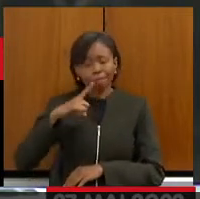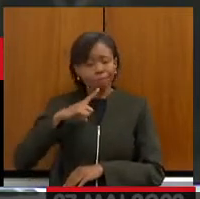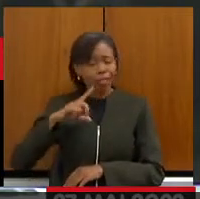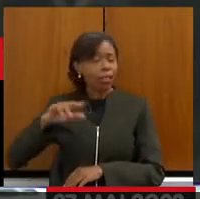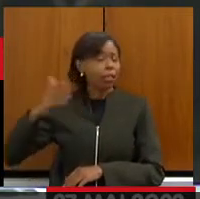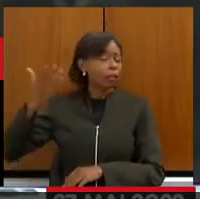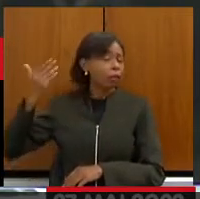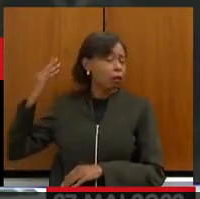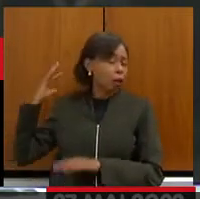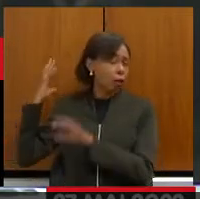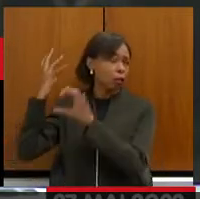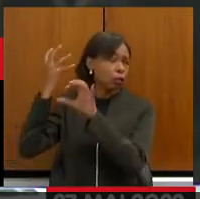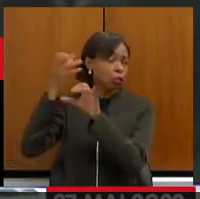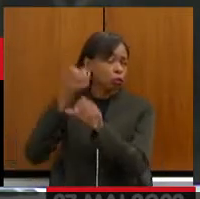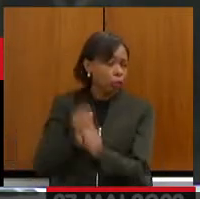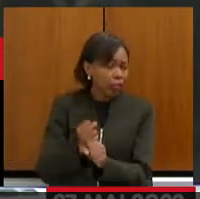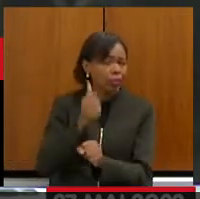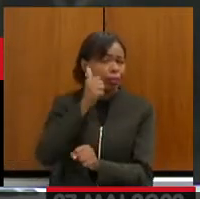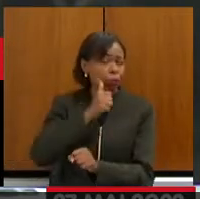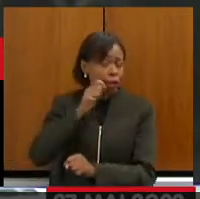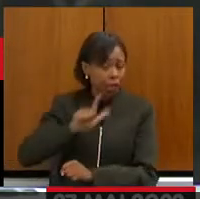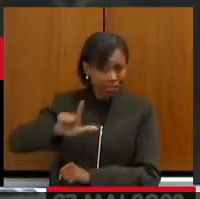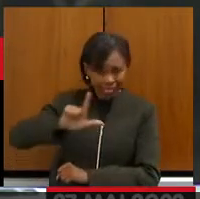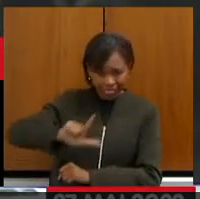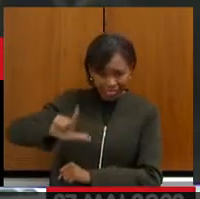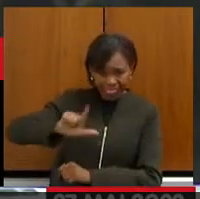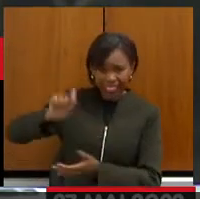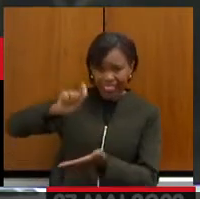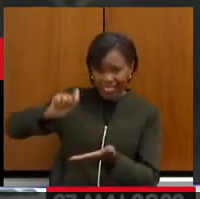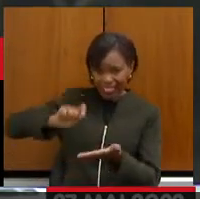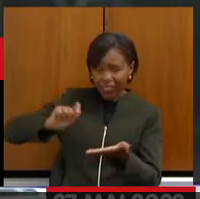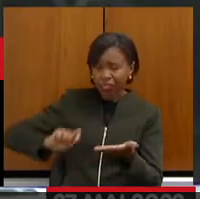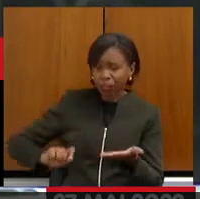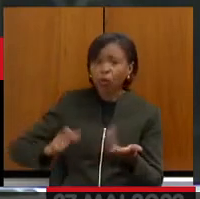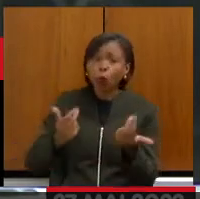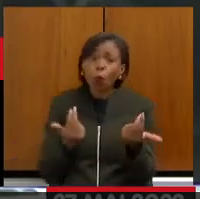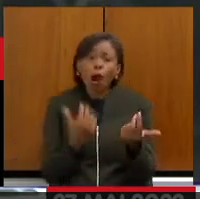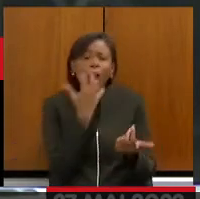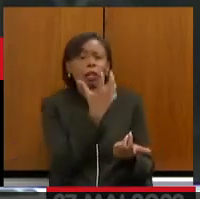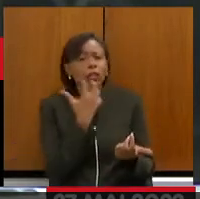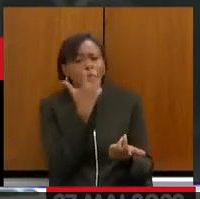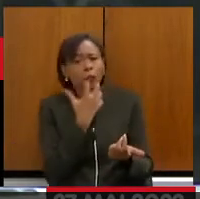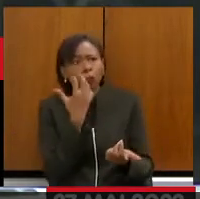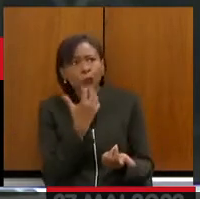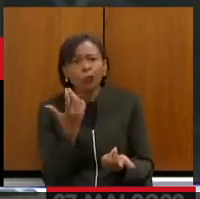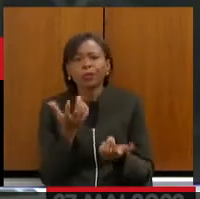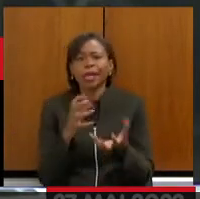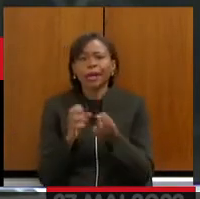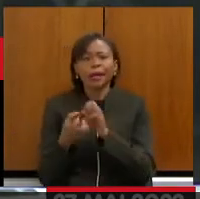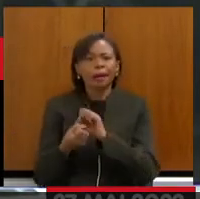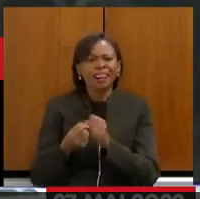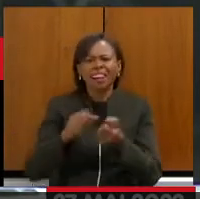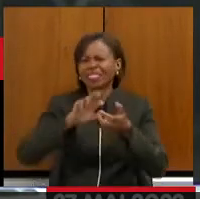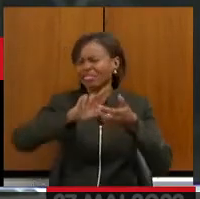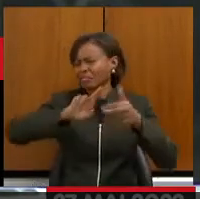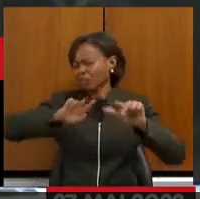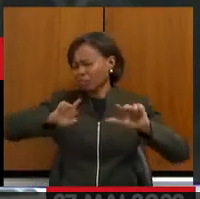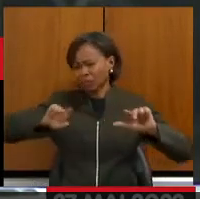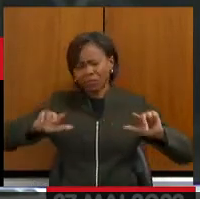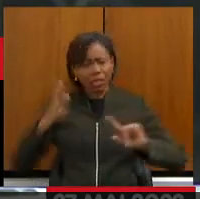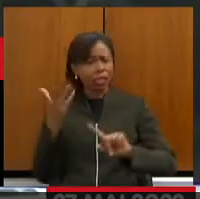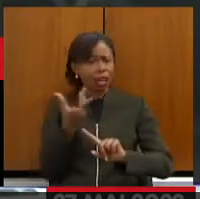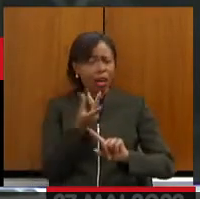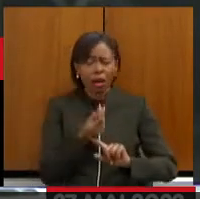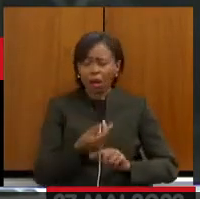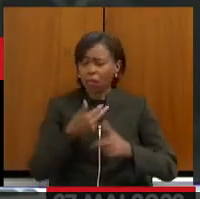mulher na literatura são Talvez as mesmas na música nas artes plásticas em toda e qualquer